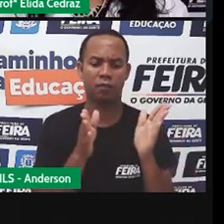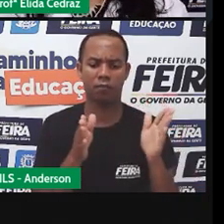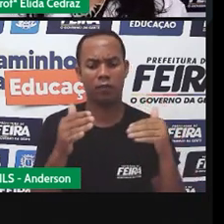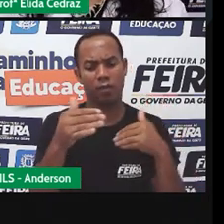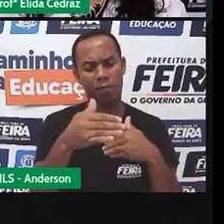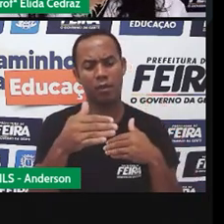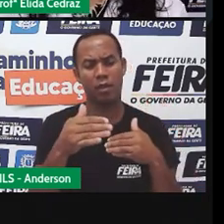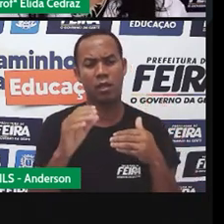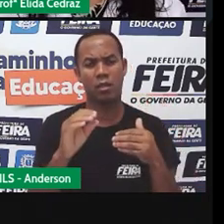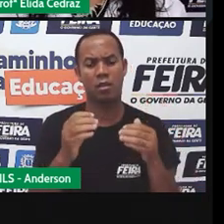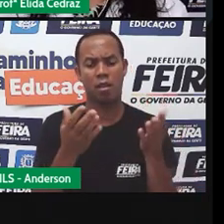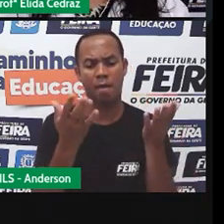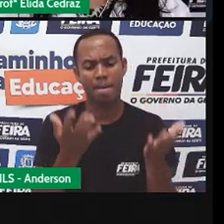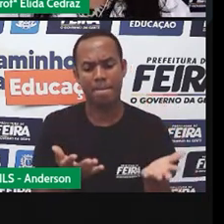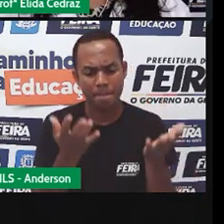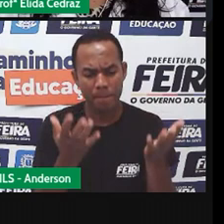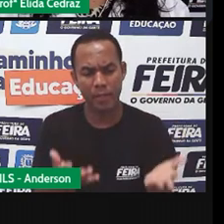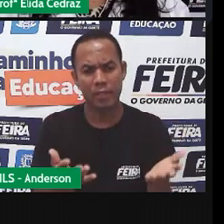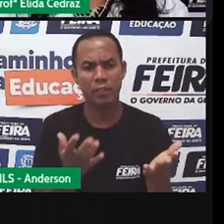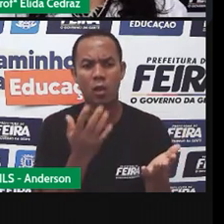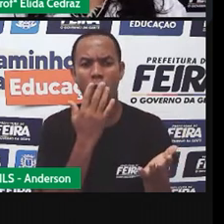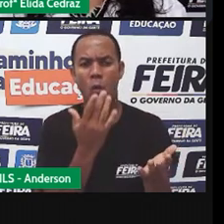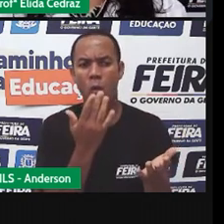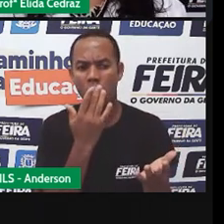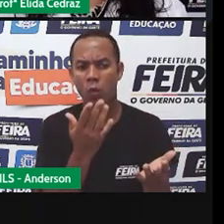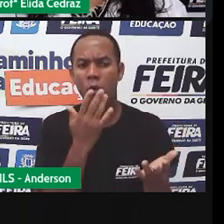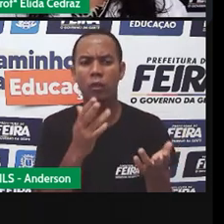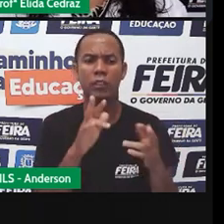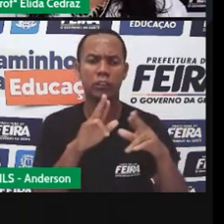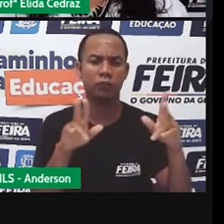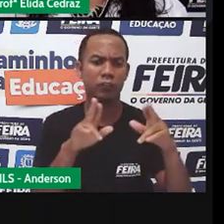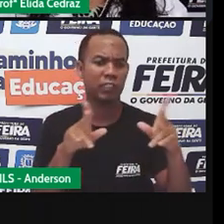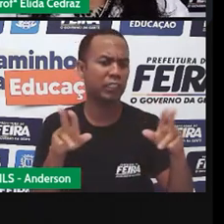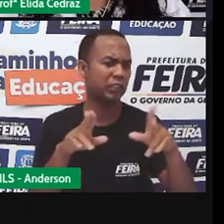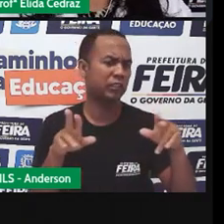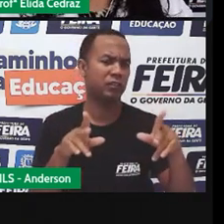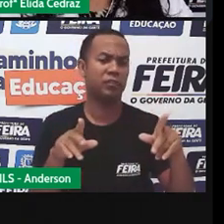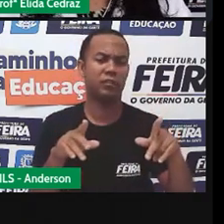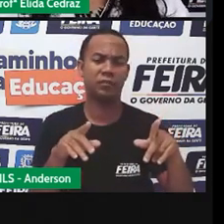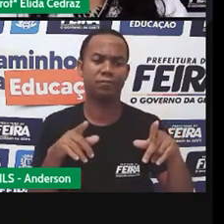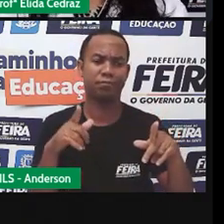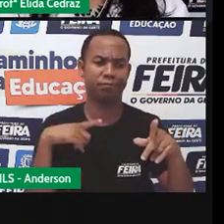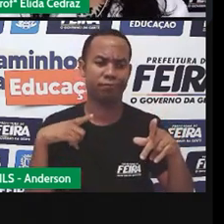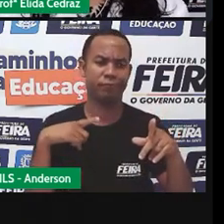tamanho, o peso, a cor e a forma.